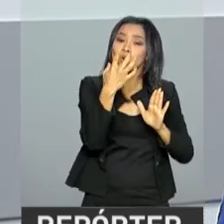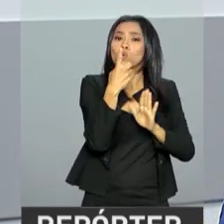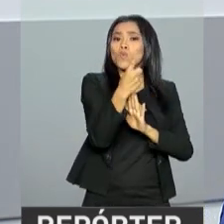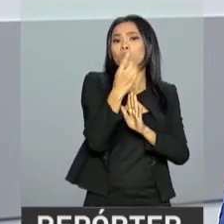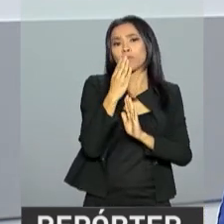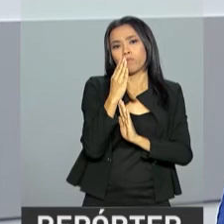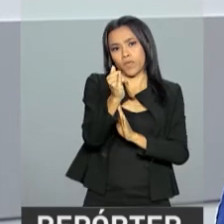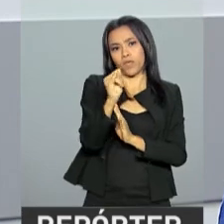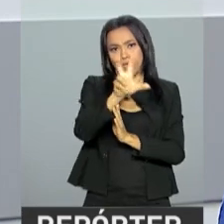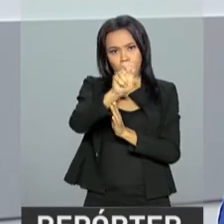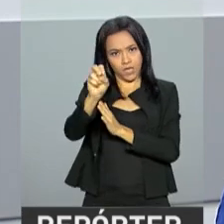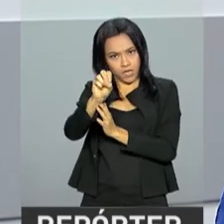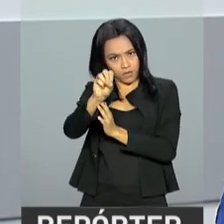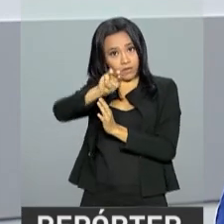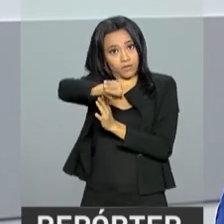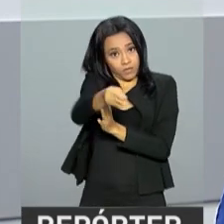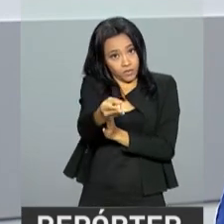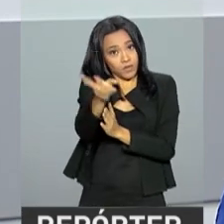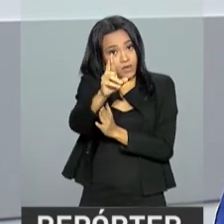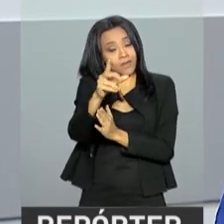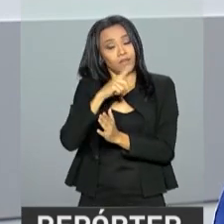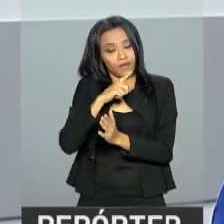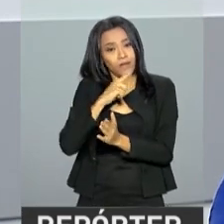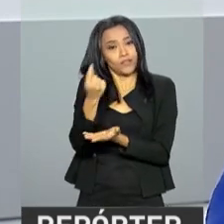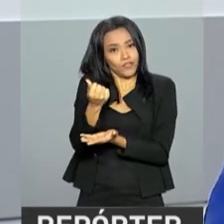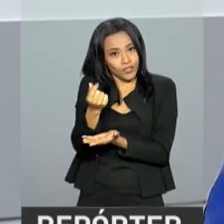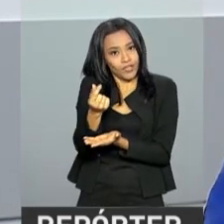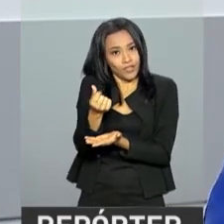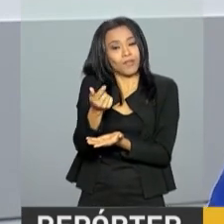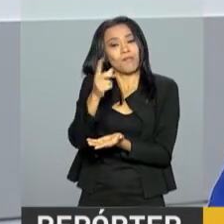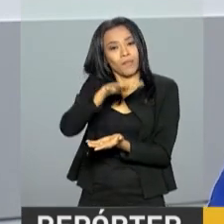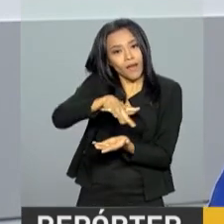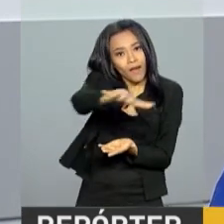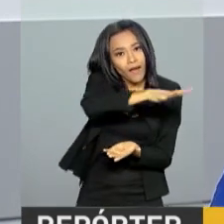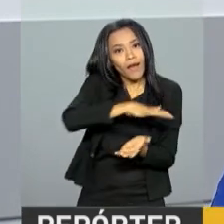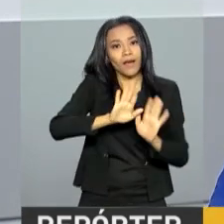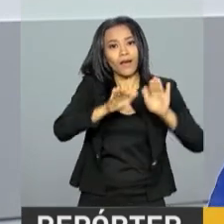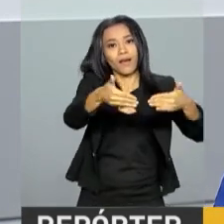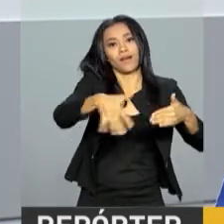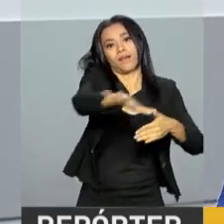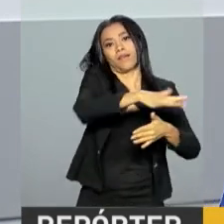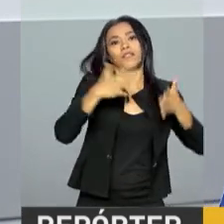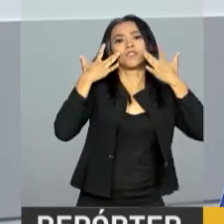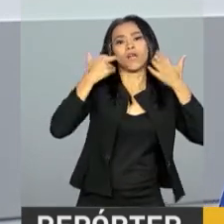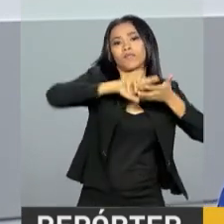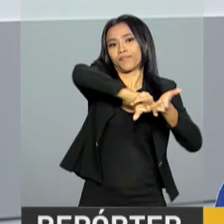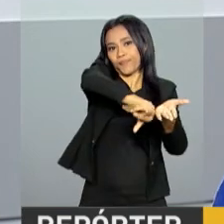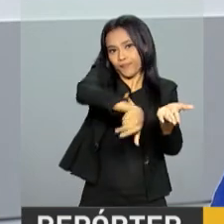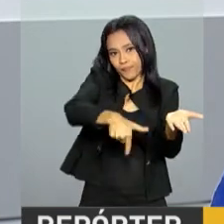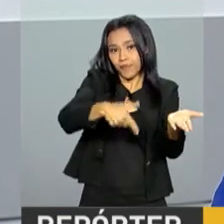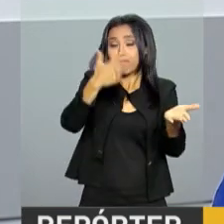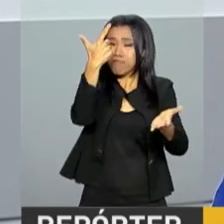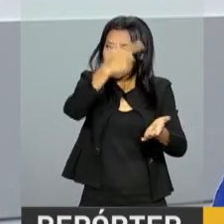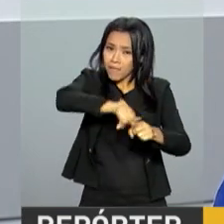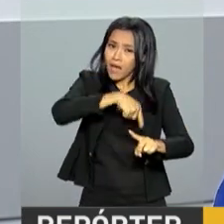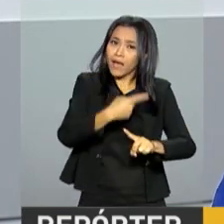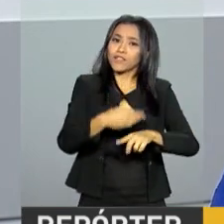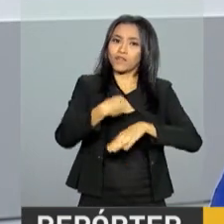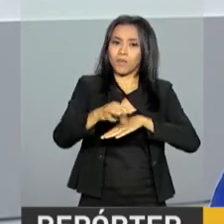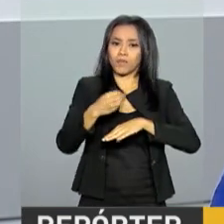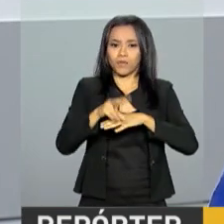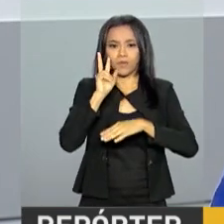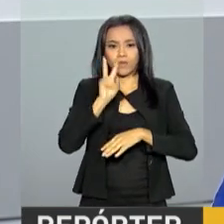de um bilhão e meio de reais estão disponíveis especificamente para o setor audiovisual mais informações na página